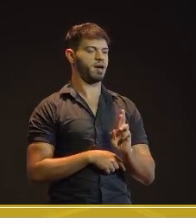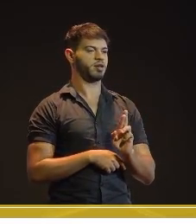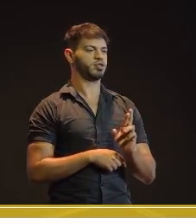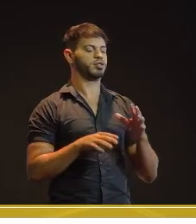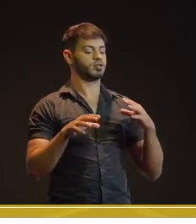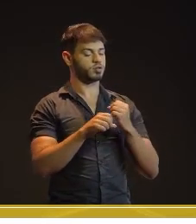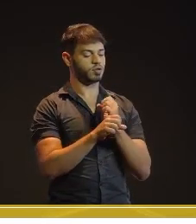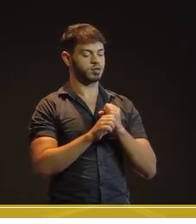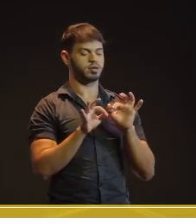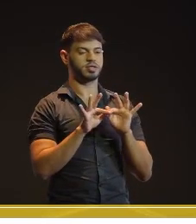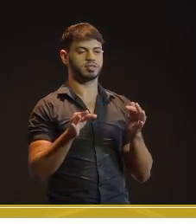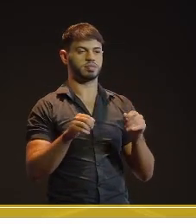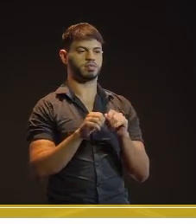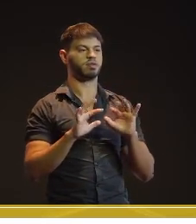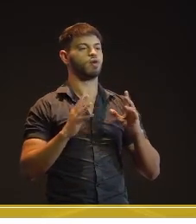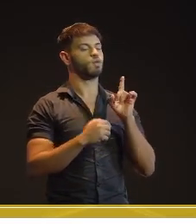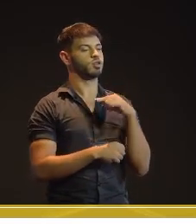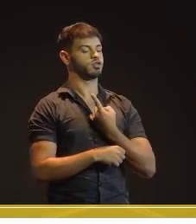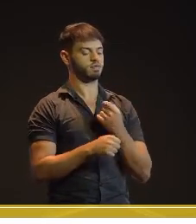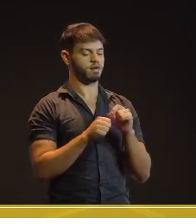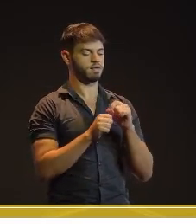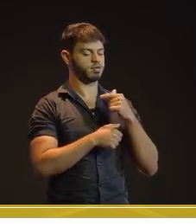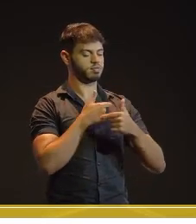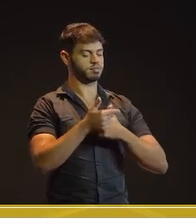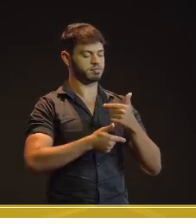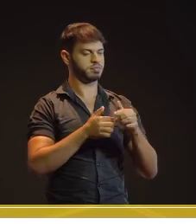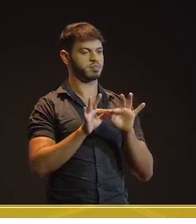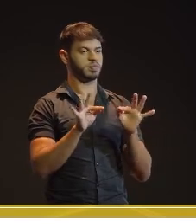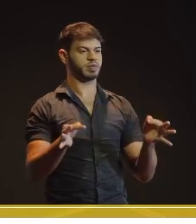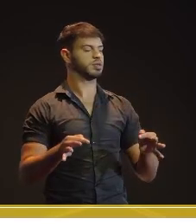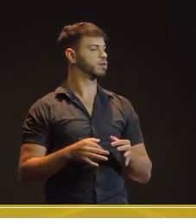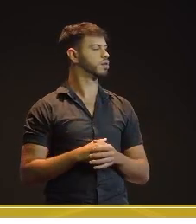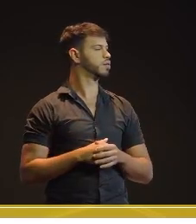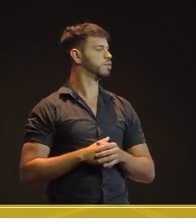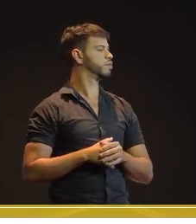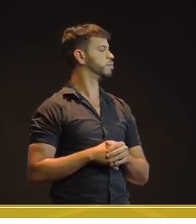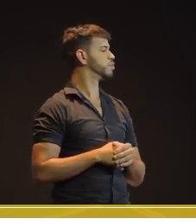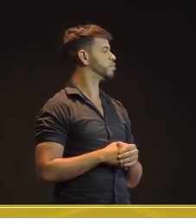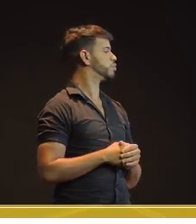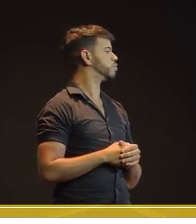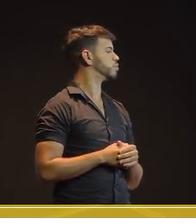de fazer quando a gente vai fazer uma operação simples de roçada. Tá?